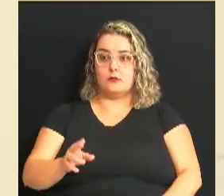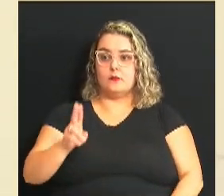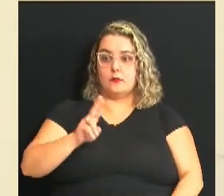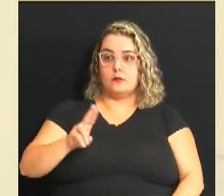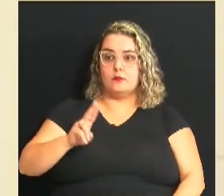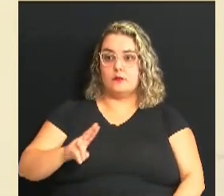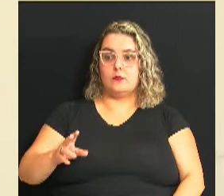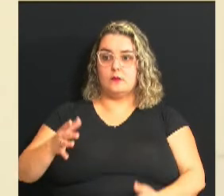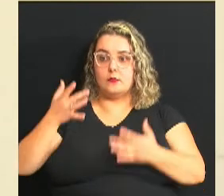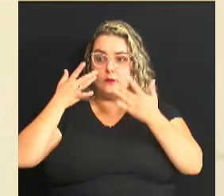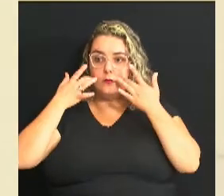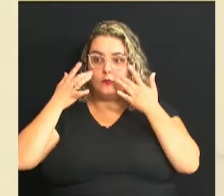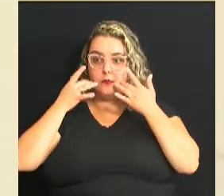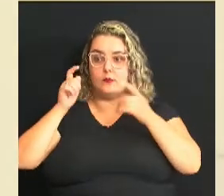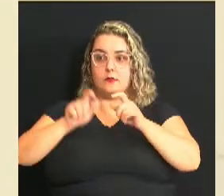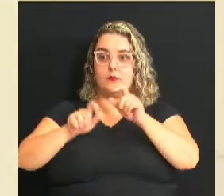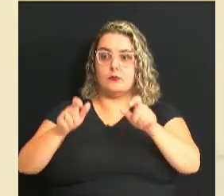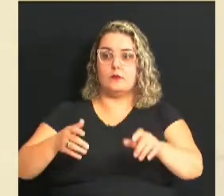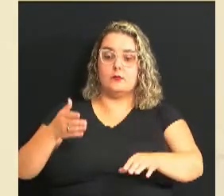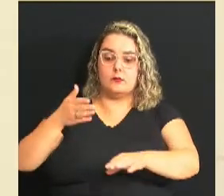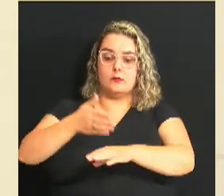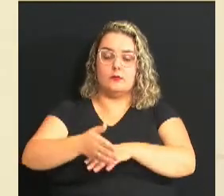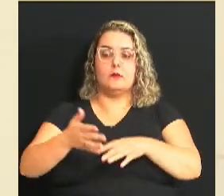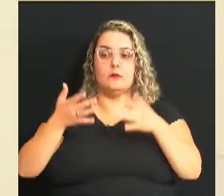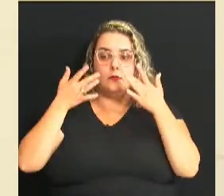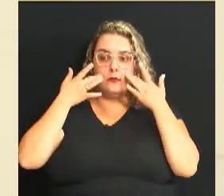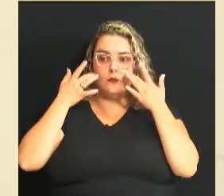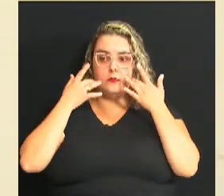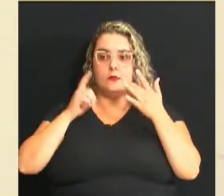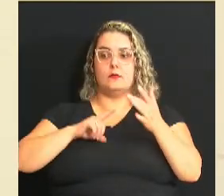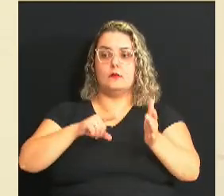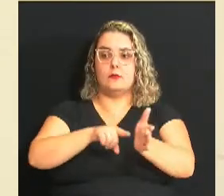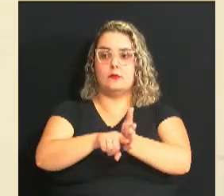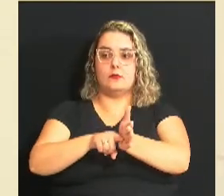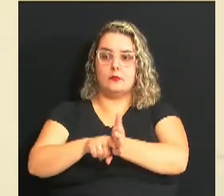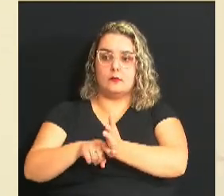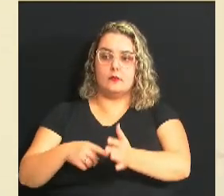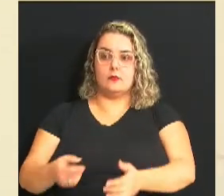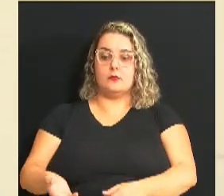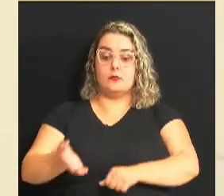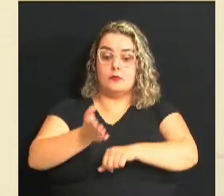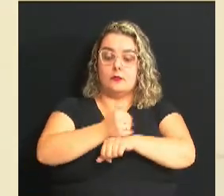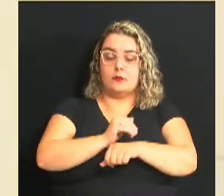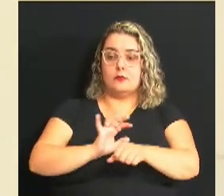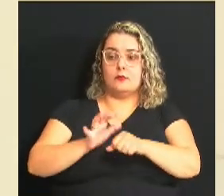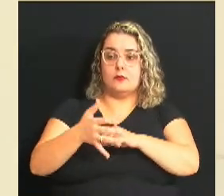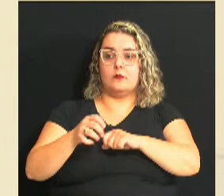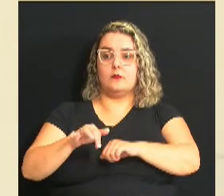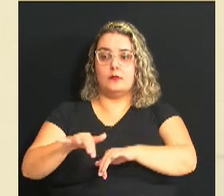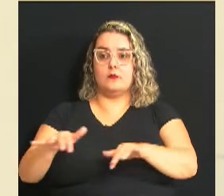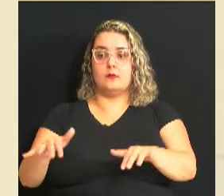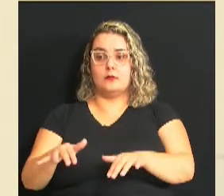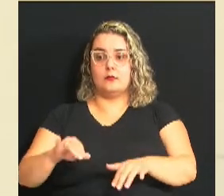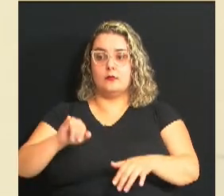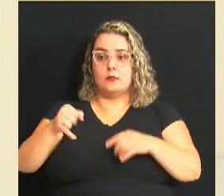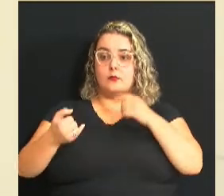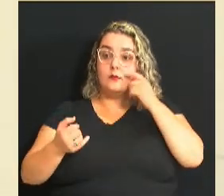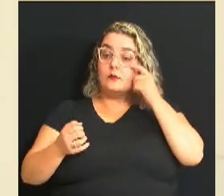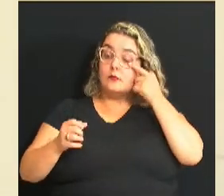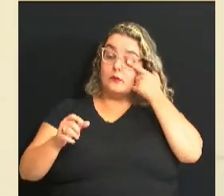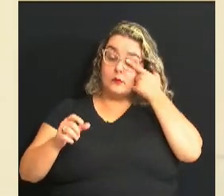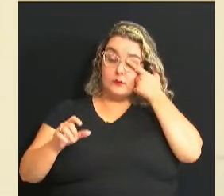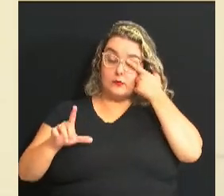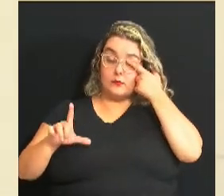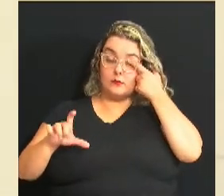Hábitos das pessoas irem ao teatro, tem uma pesquisa recente, foi logo antes da pandemia, feito pelo J. Leiva, que